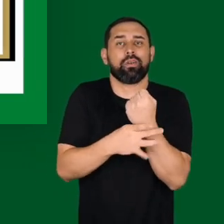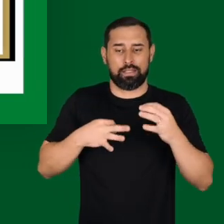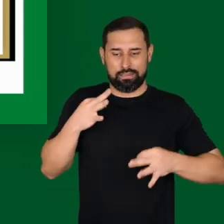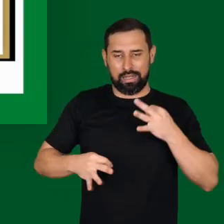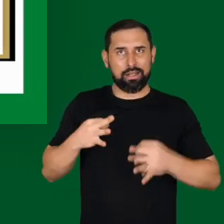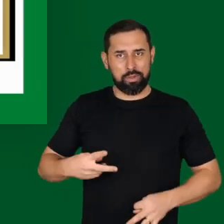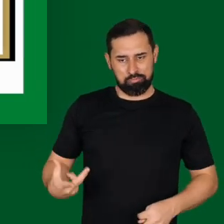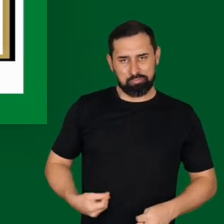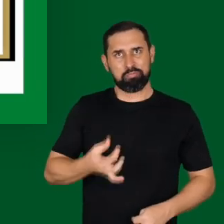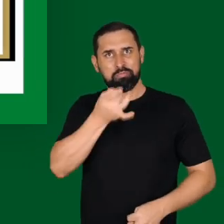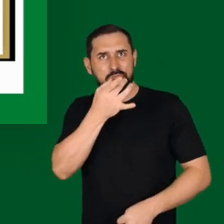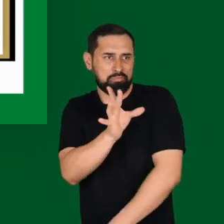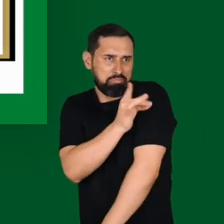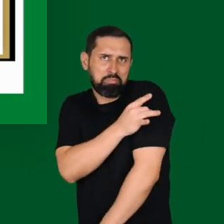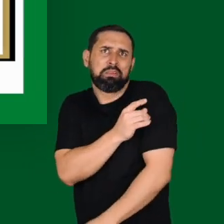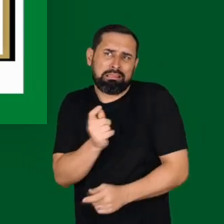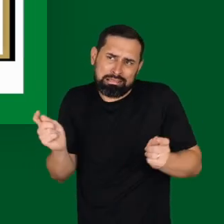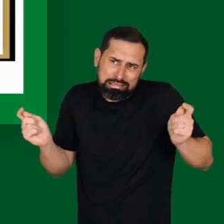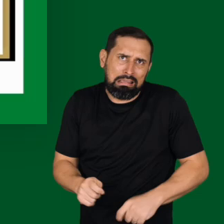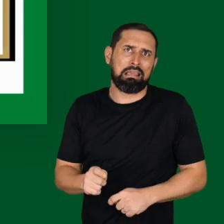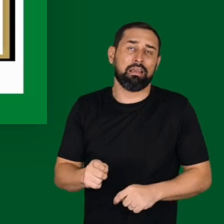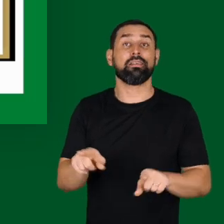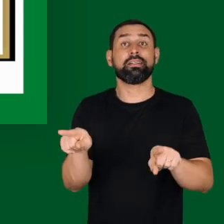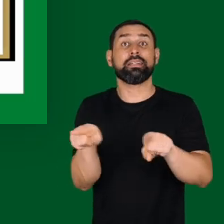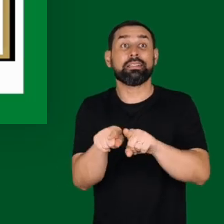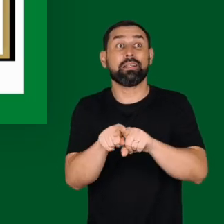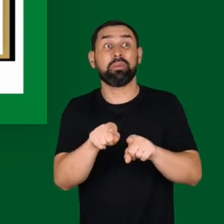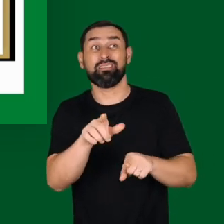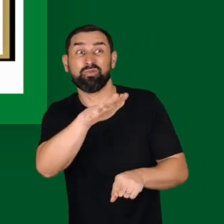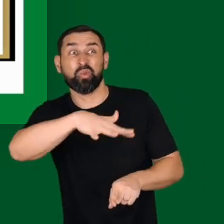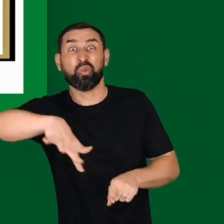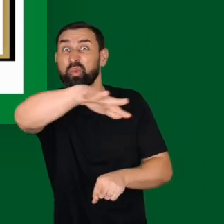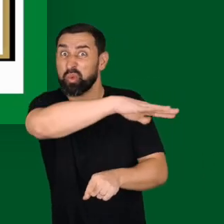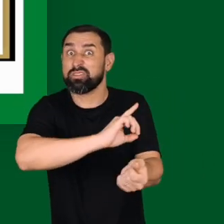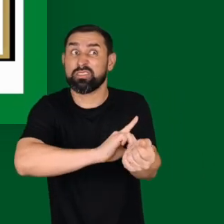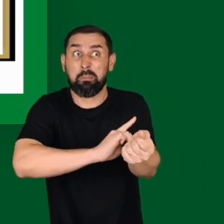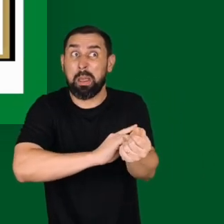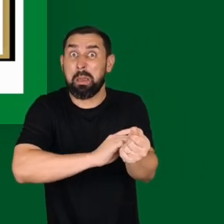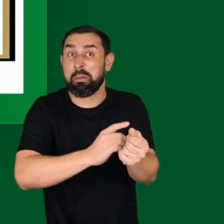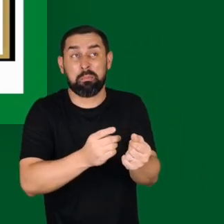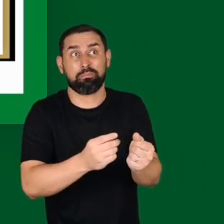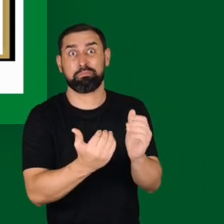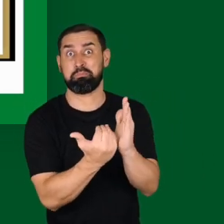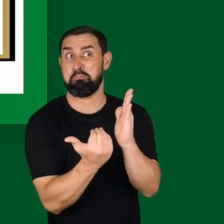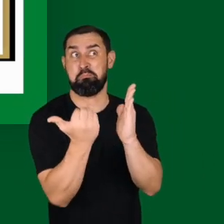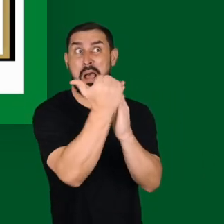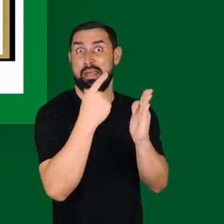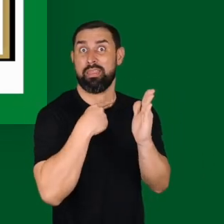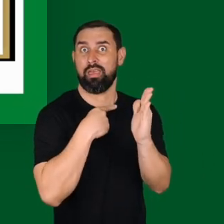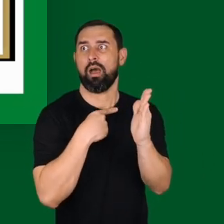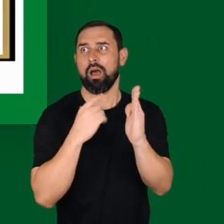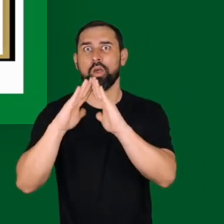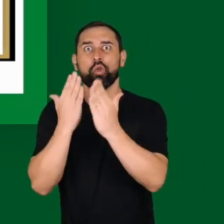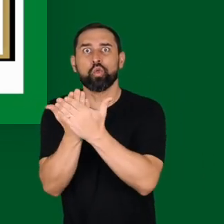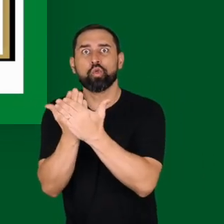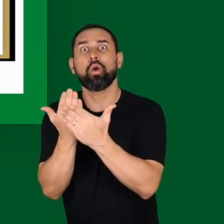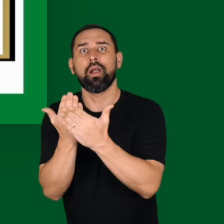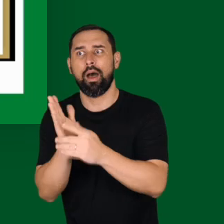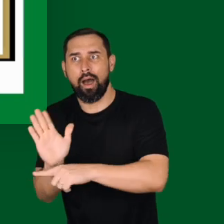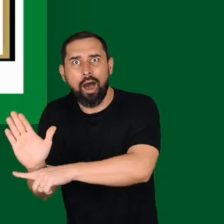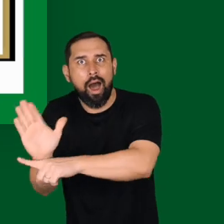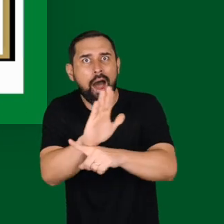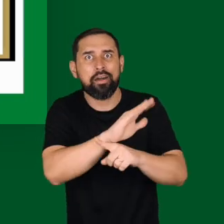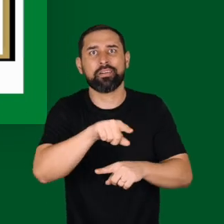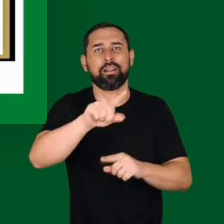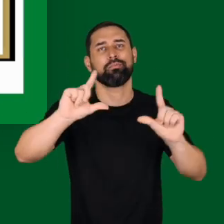o seu tratamento na escola, e também é uma oportunidade, para a escola tratar dessa doença diabetes que cada vez mais tem